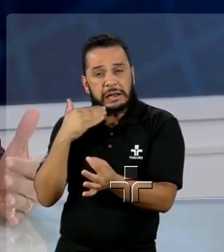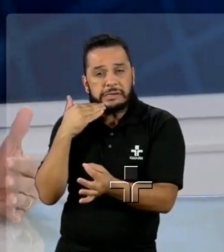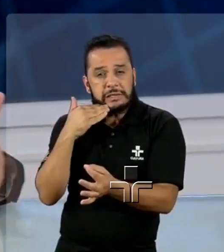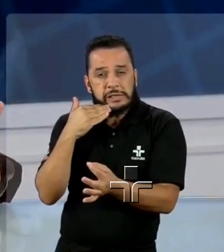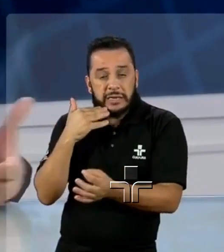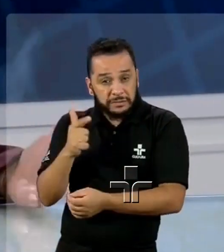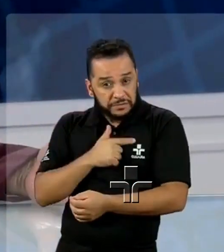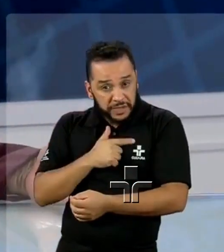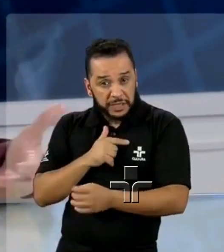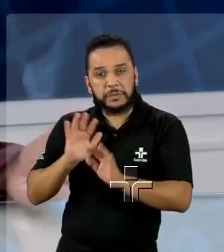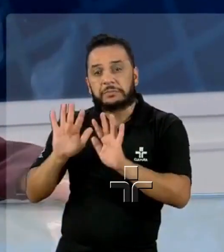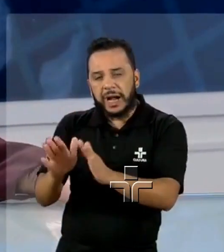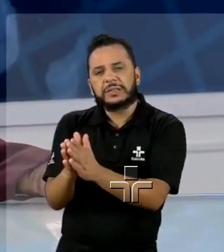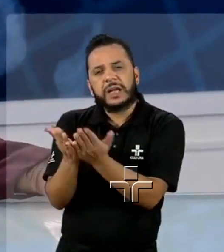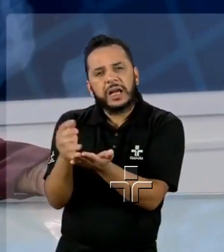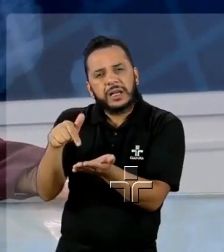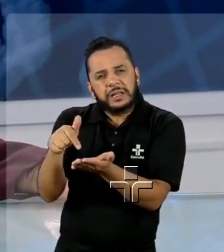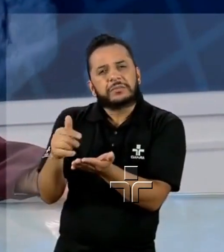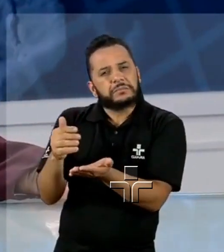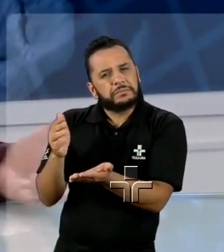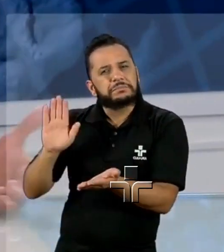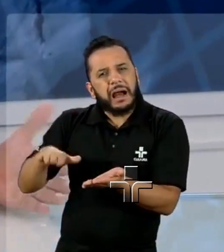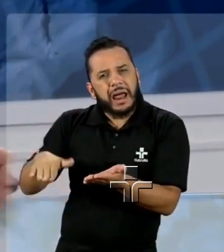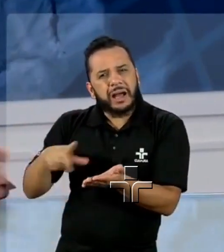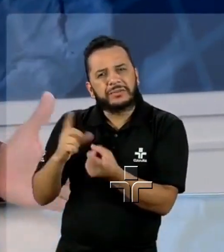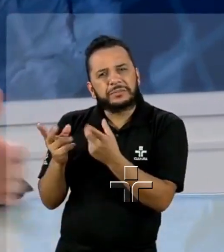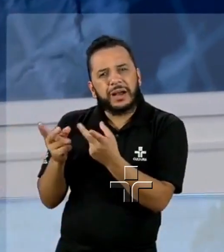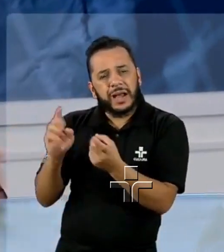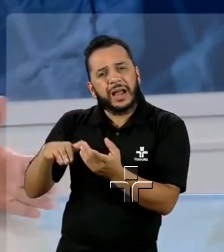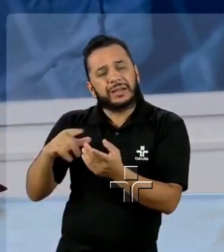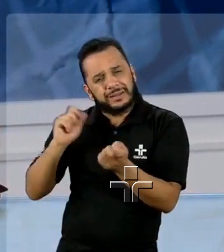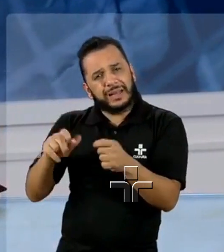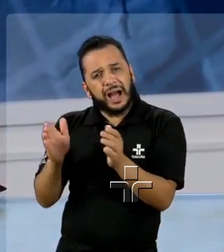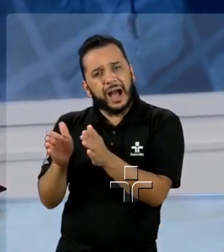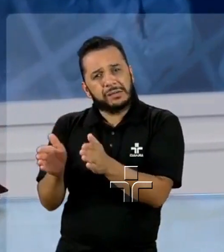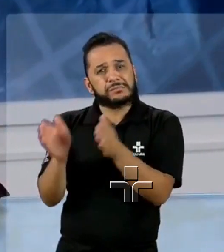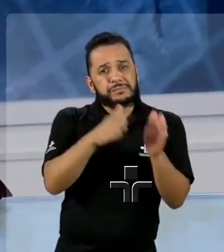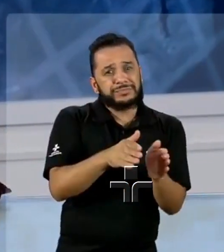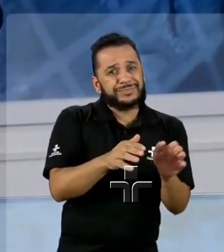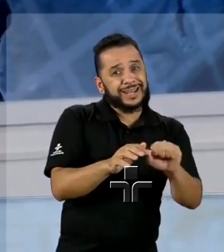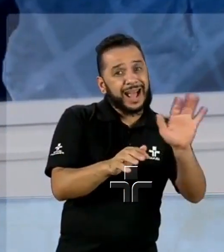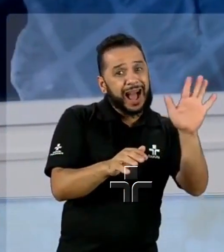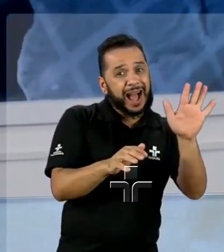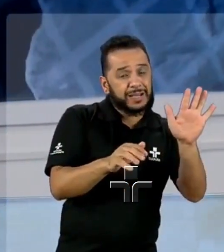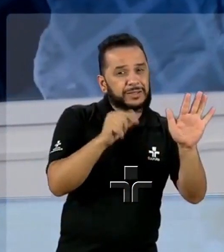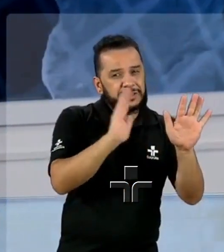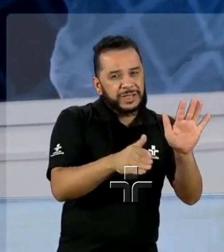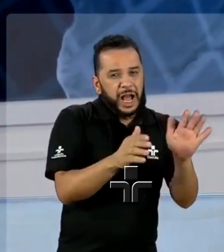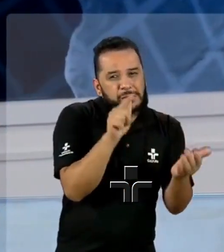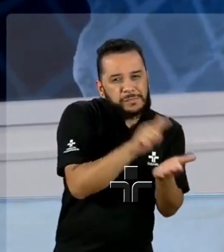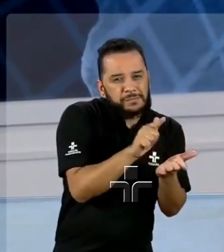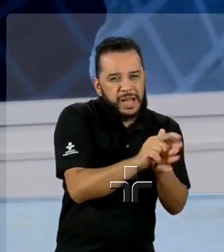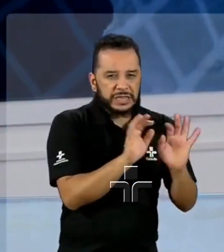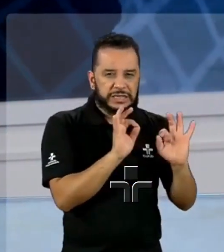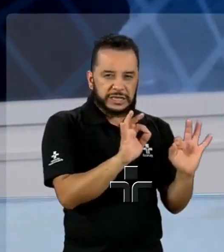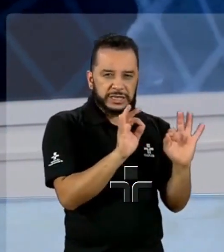certo? Mas que é um livro que sai muito mais barato. Então, acho que tem espaço para as duas coisas. Você pode ter livros